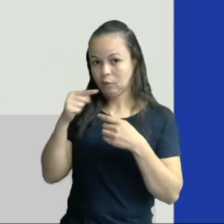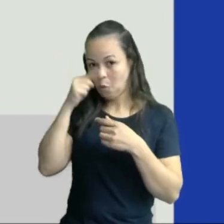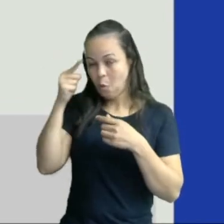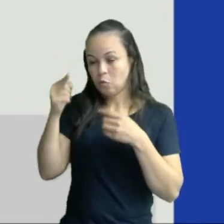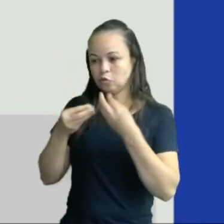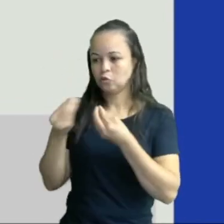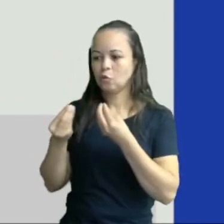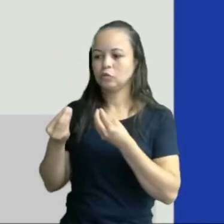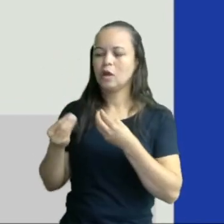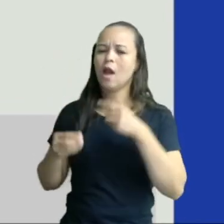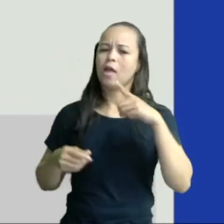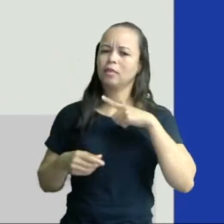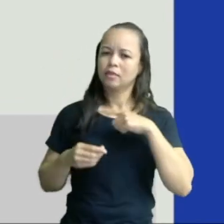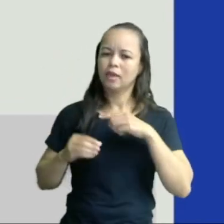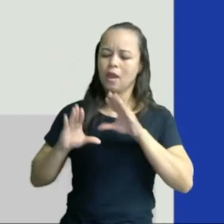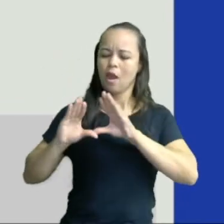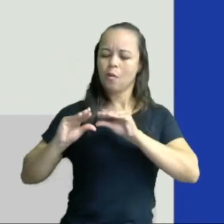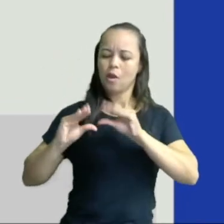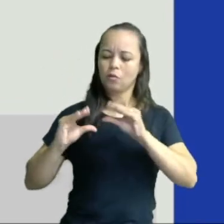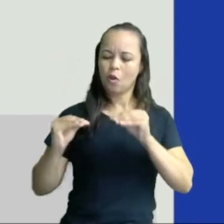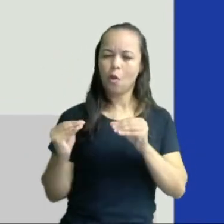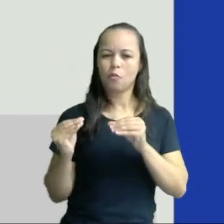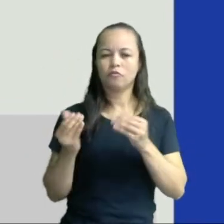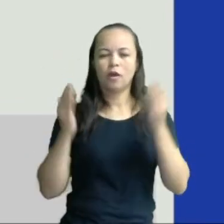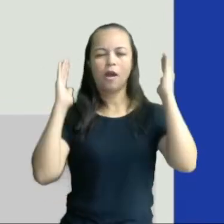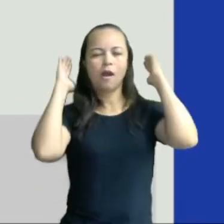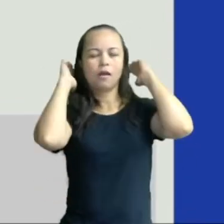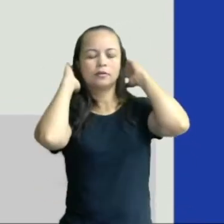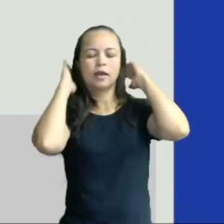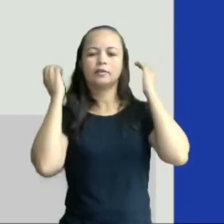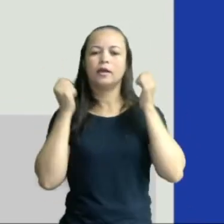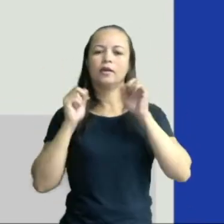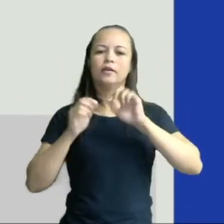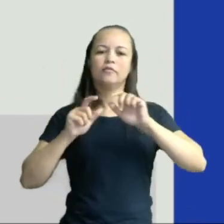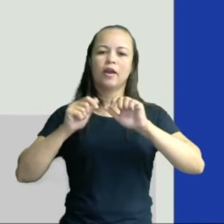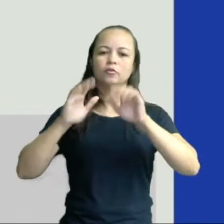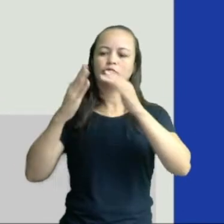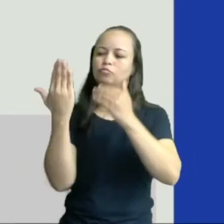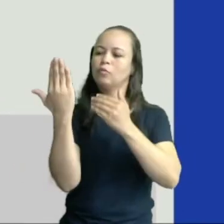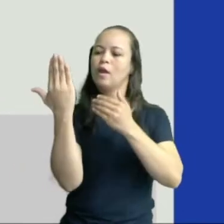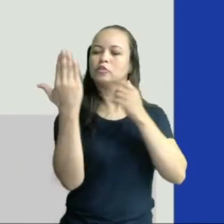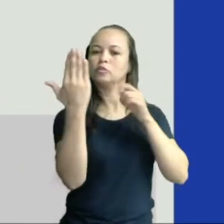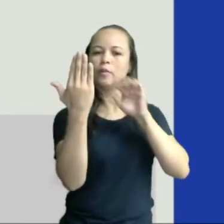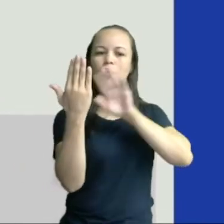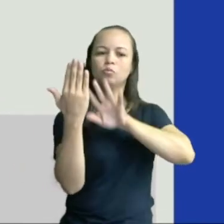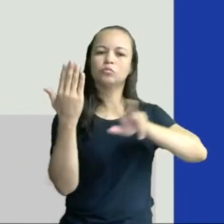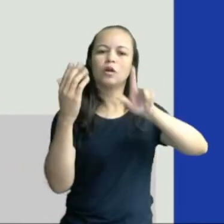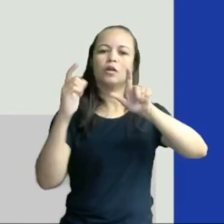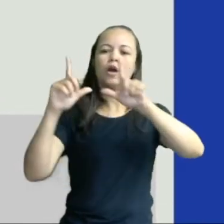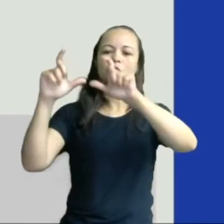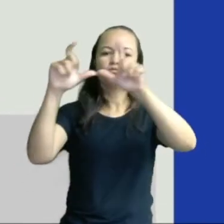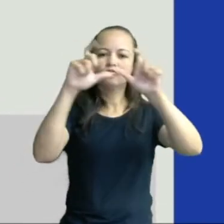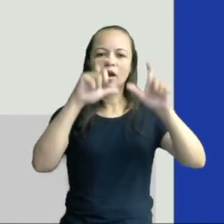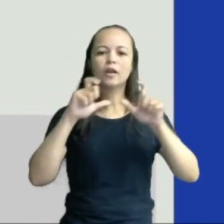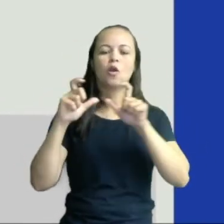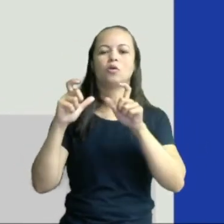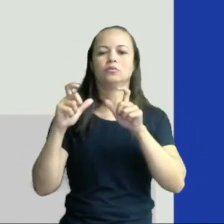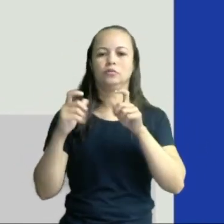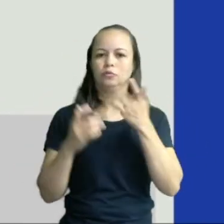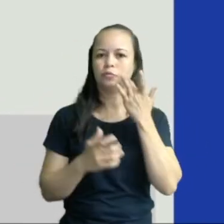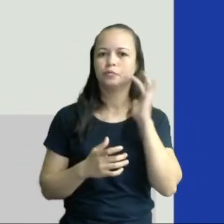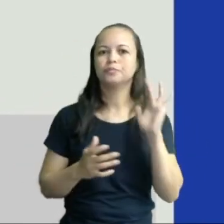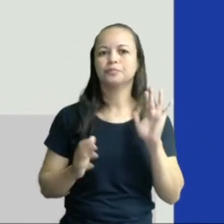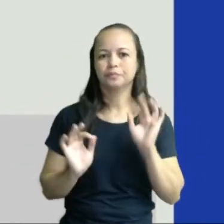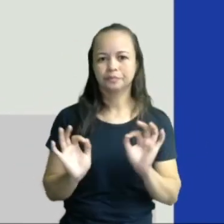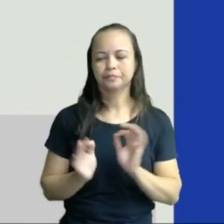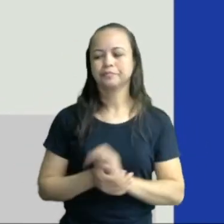lã quente e macia e grandes espelhos nas paredes que estavam cobertas de valiosos quadros.